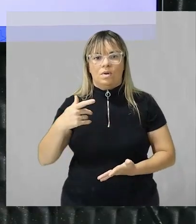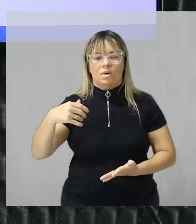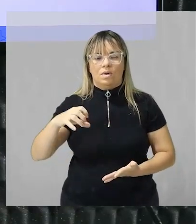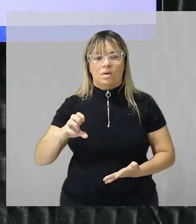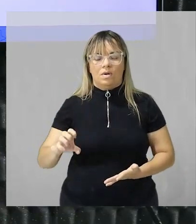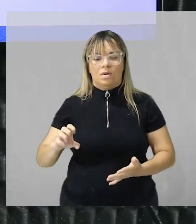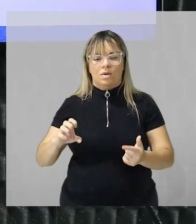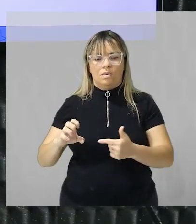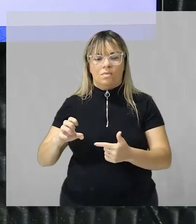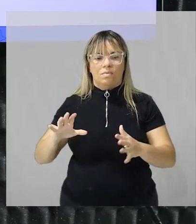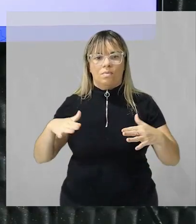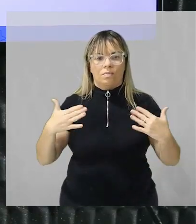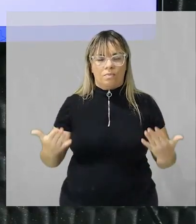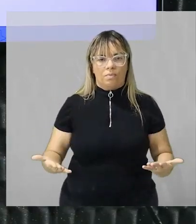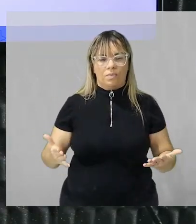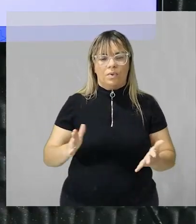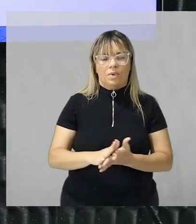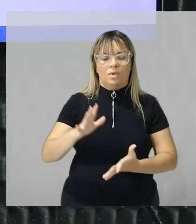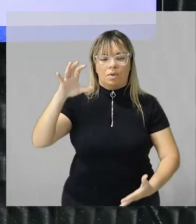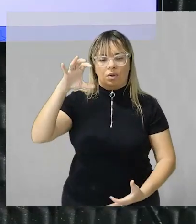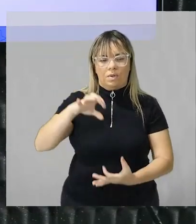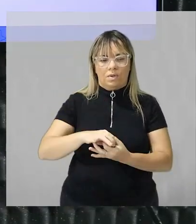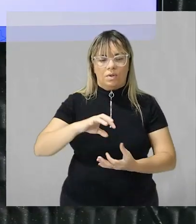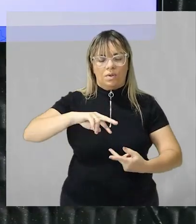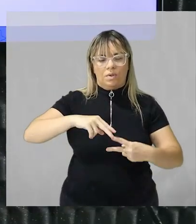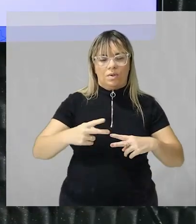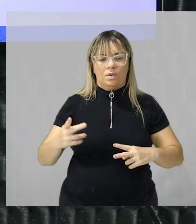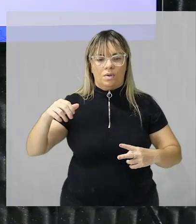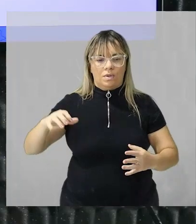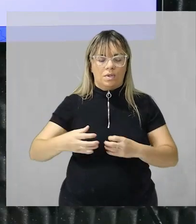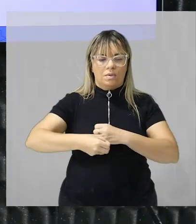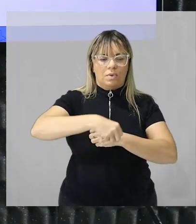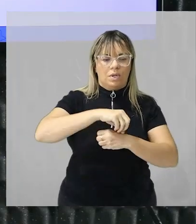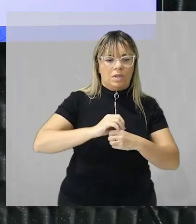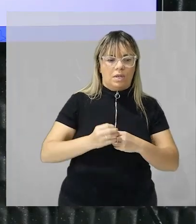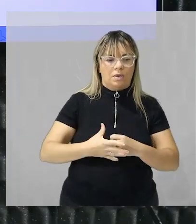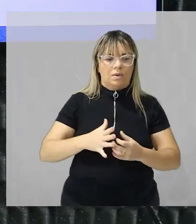as enzimas que ligam, que unem essas